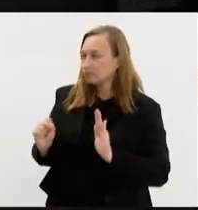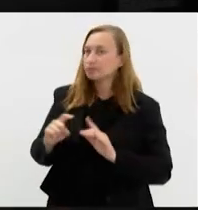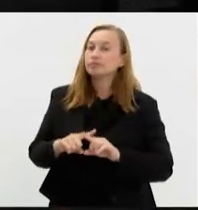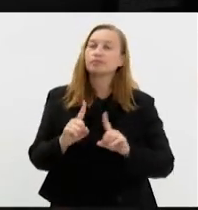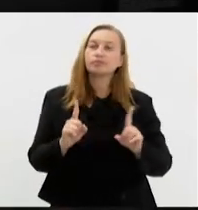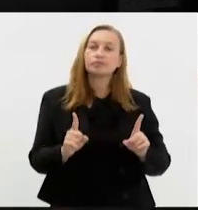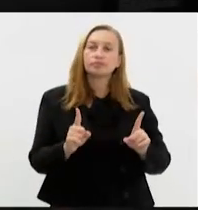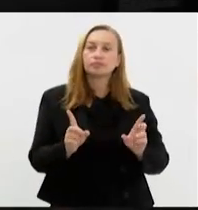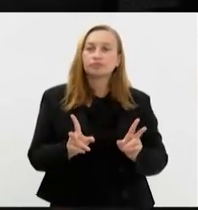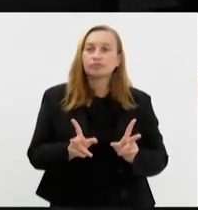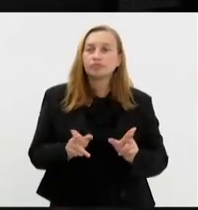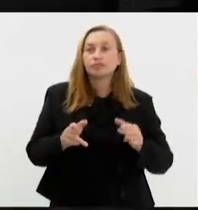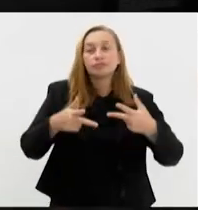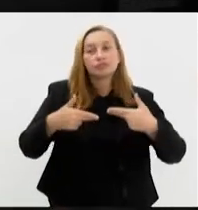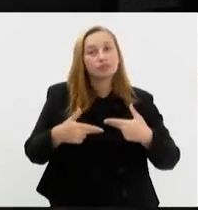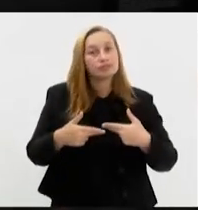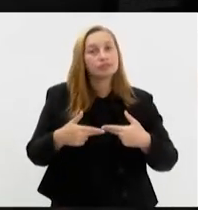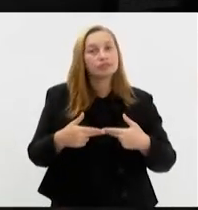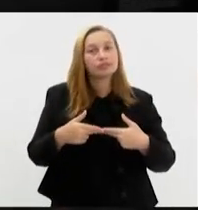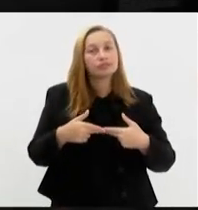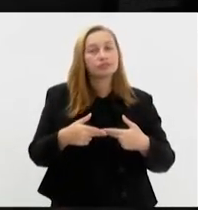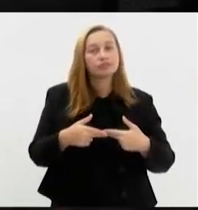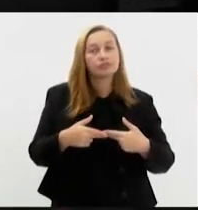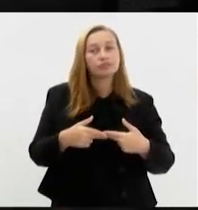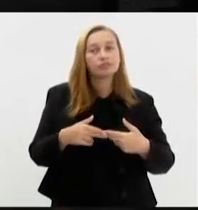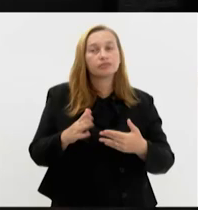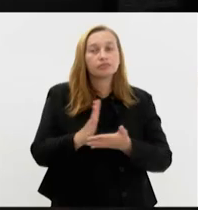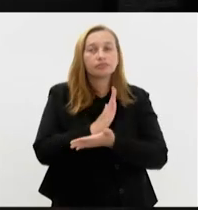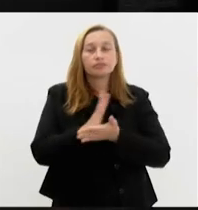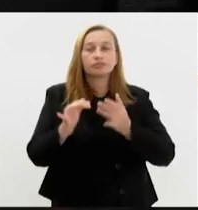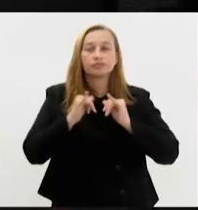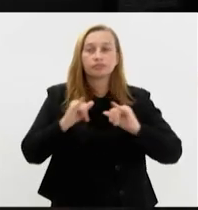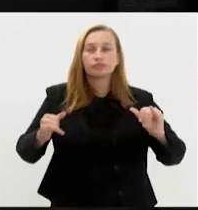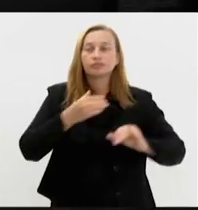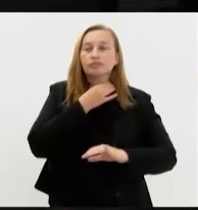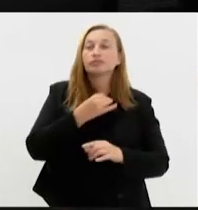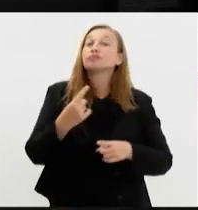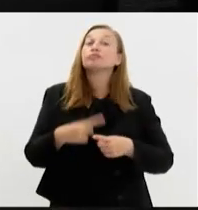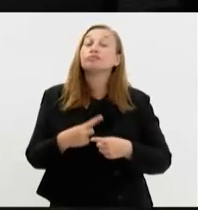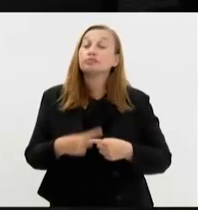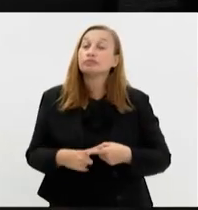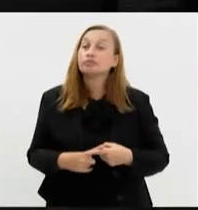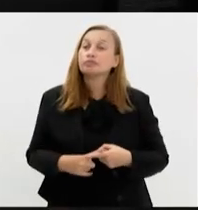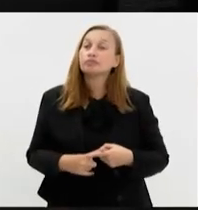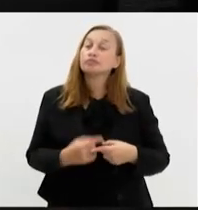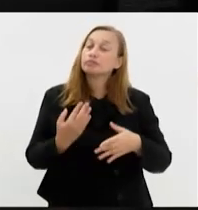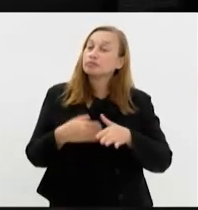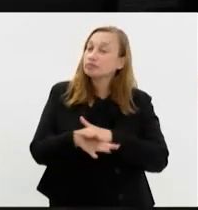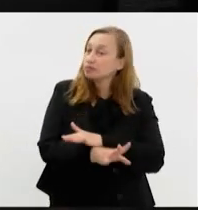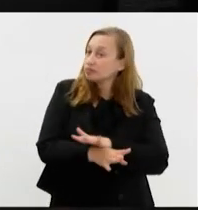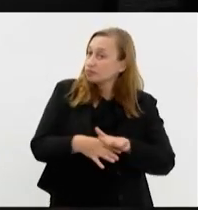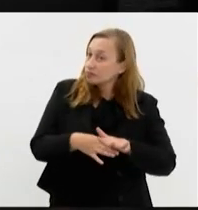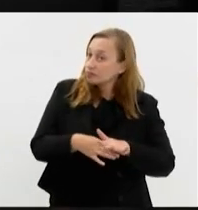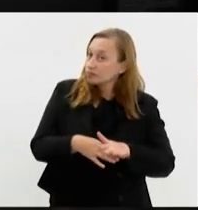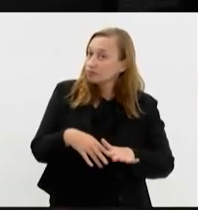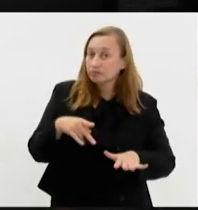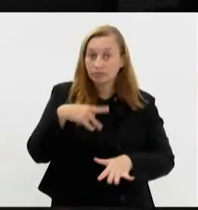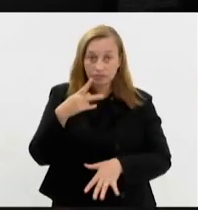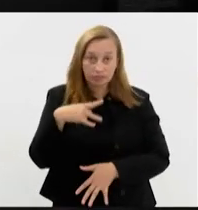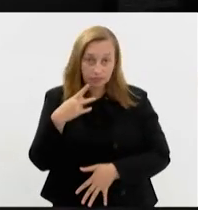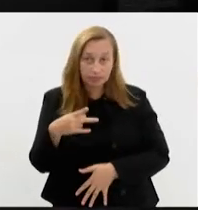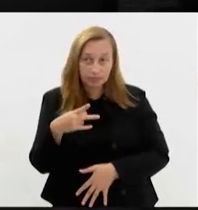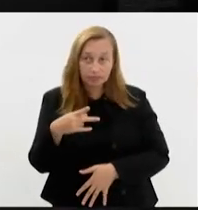com restrições ou vedações Deep fake por exemplo por quê Porque como eu costumo eh expressar uma